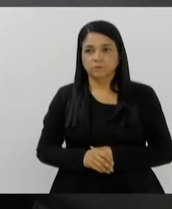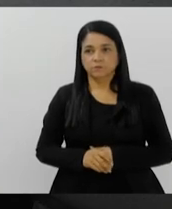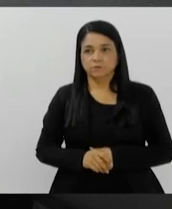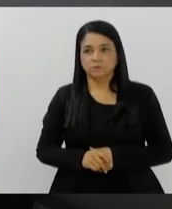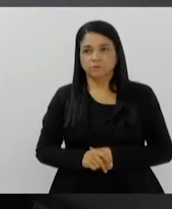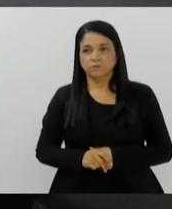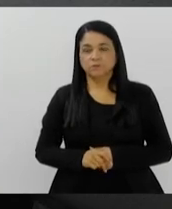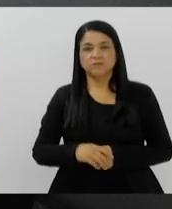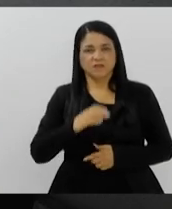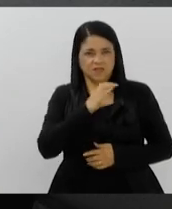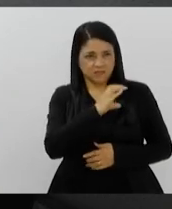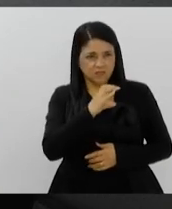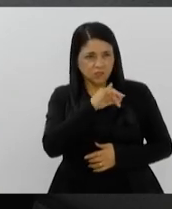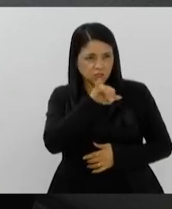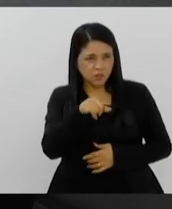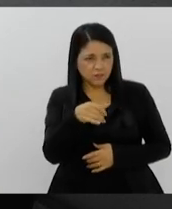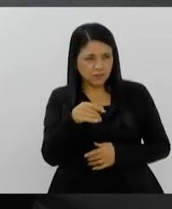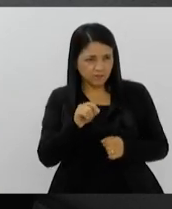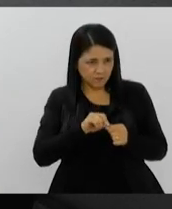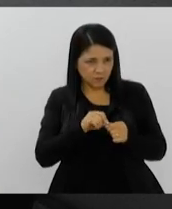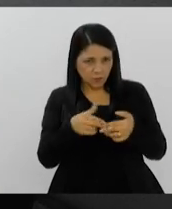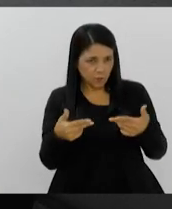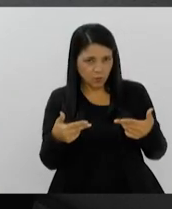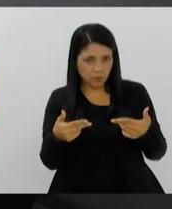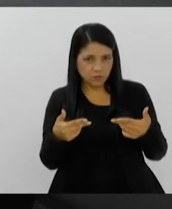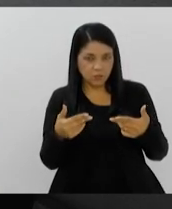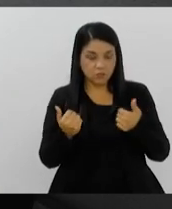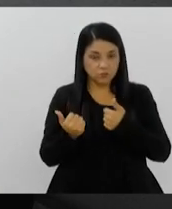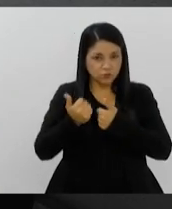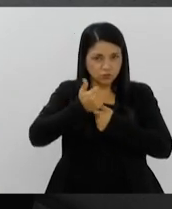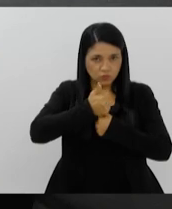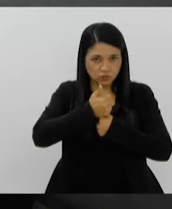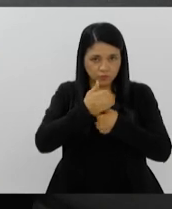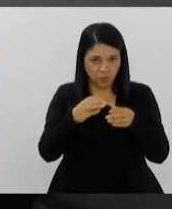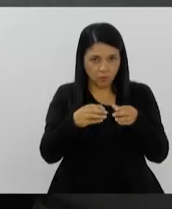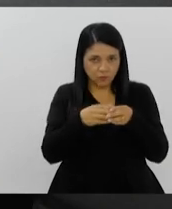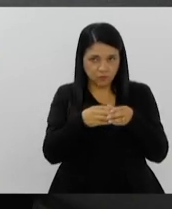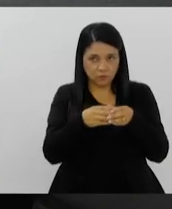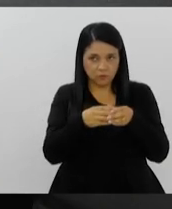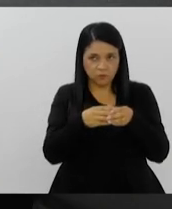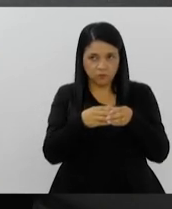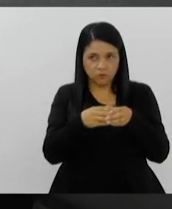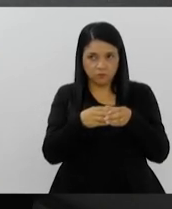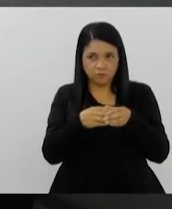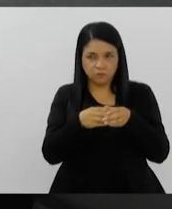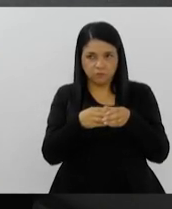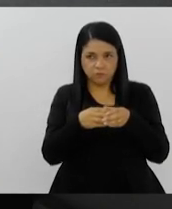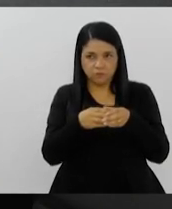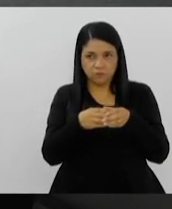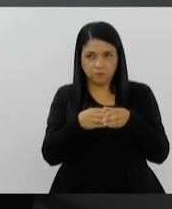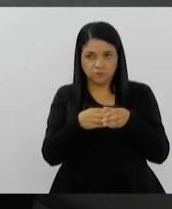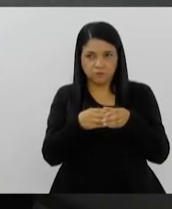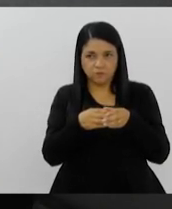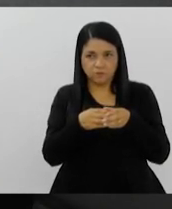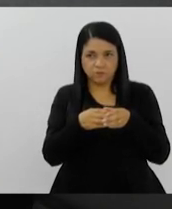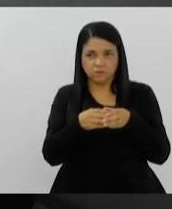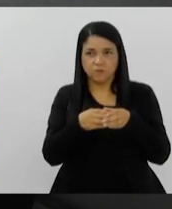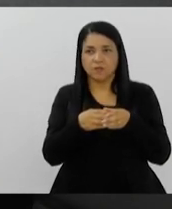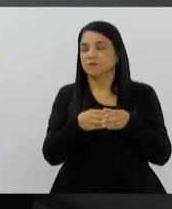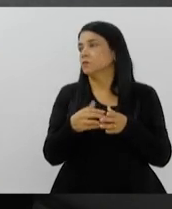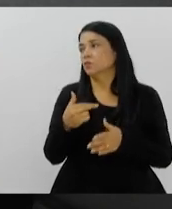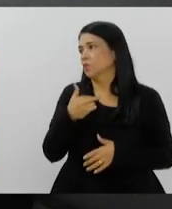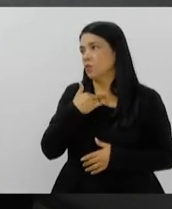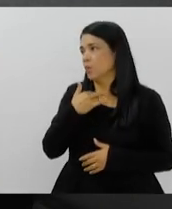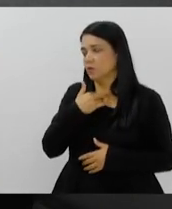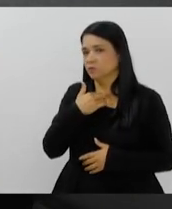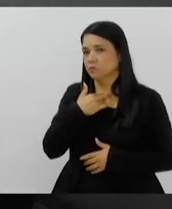4. A CCJ tem que fazer alguma coisa agora? Isso é um substitutivo da comissão. Concluindo? Não pode. Não pode.